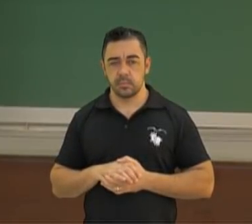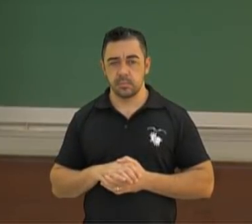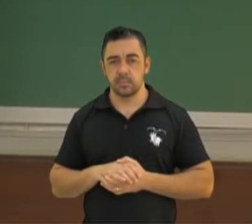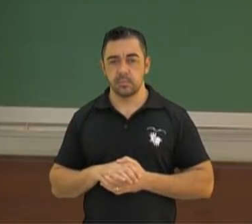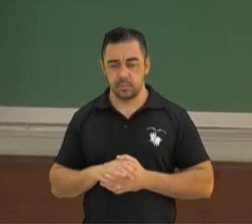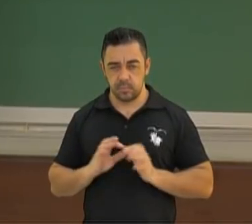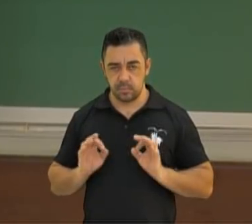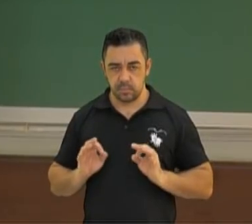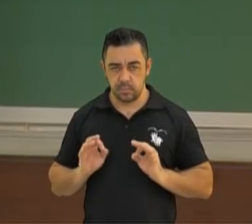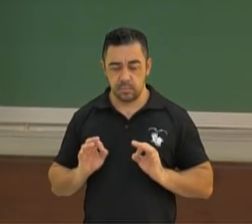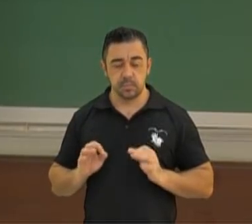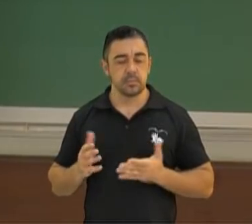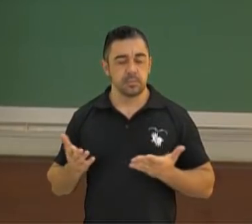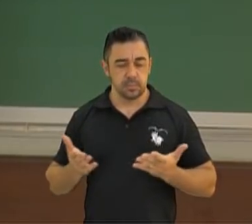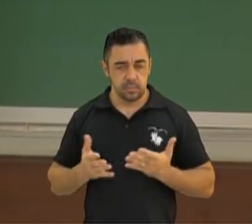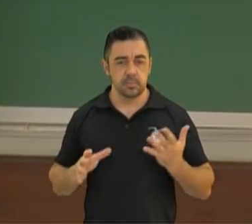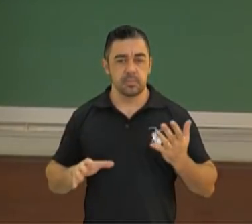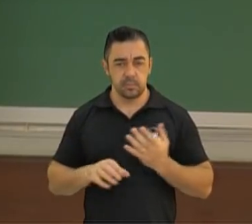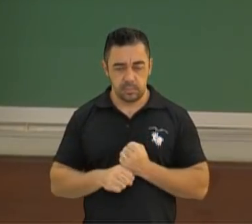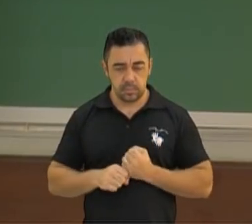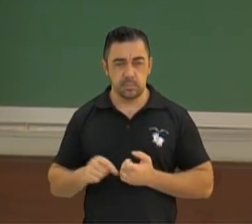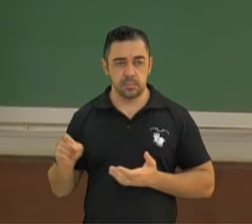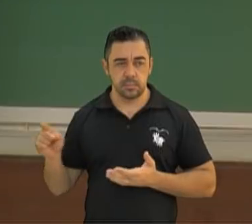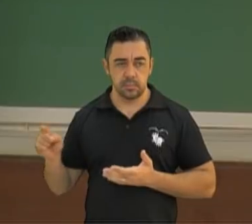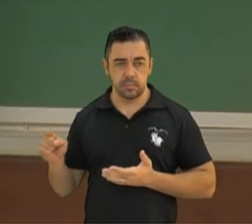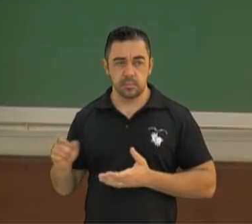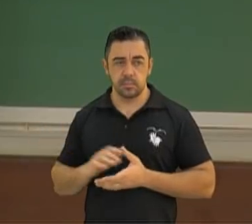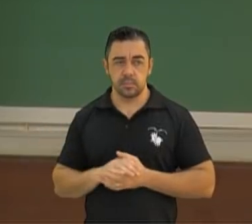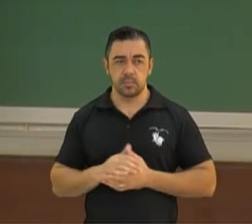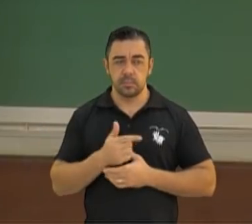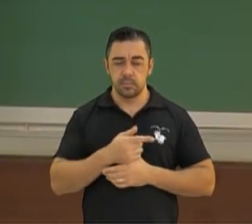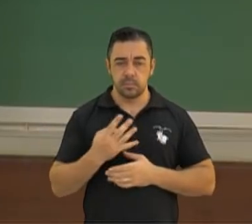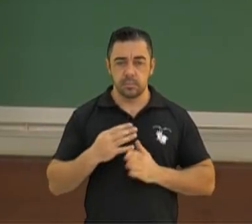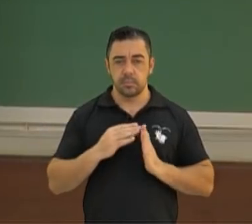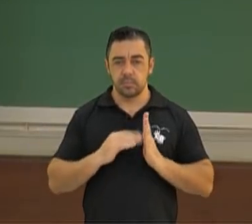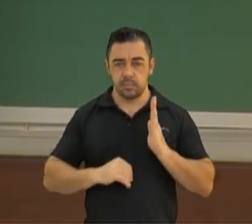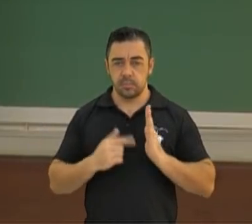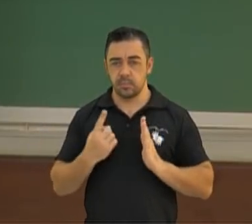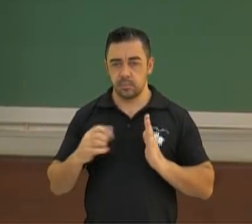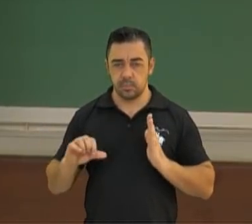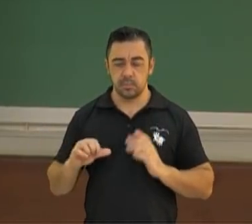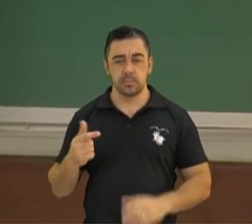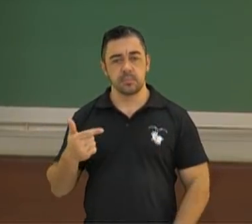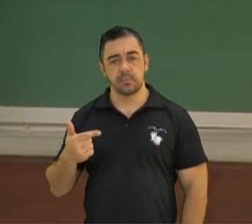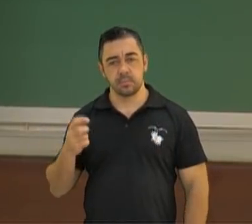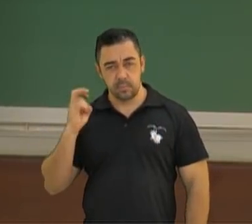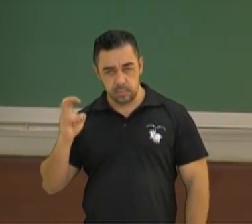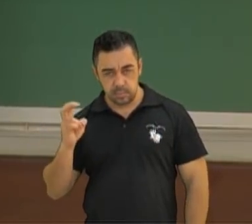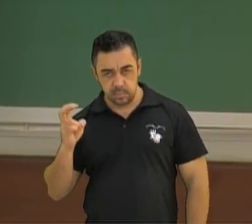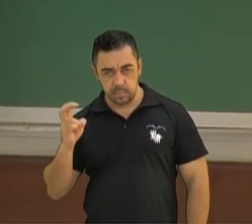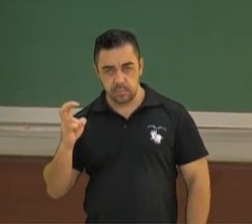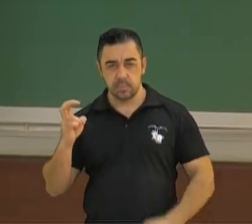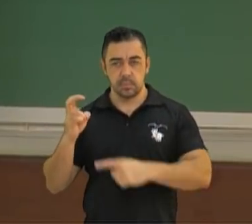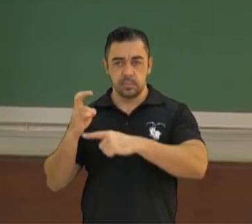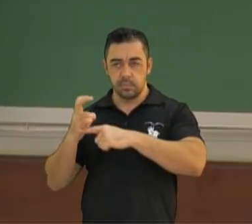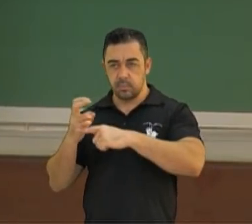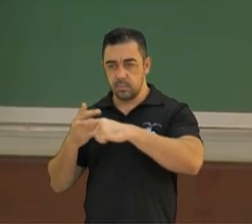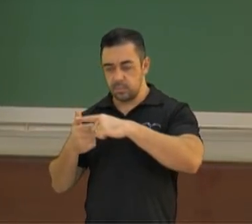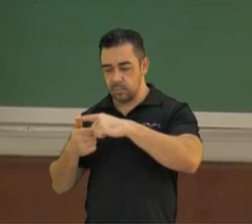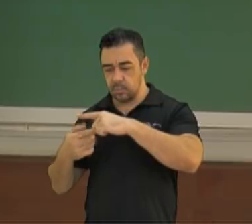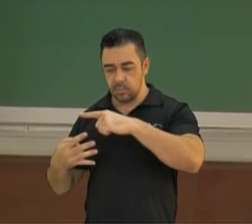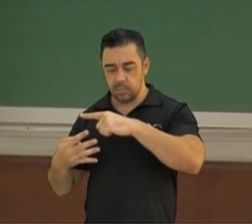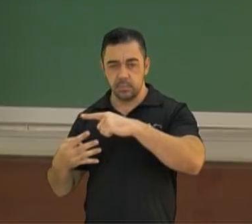é 19. Agora eu posso, então, calcular. 24 menos 19 é igual a 5 sobre